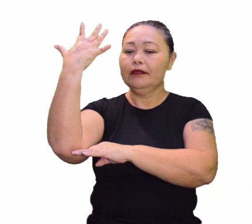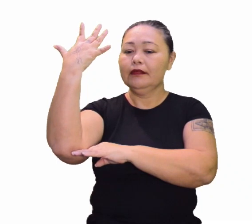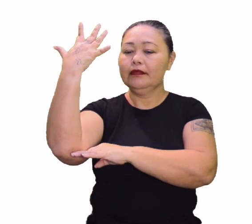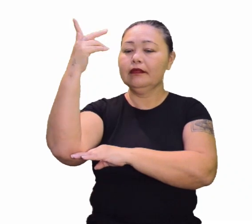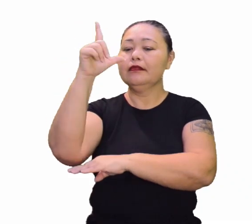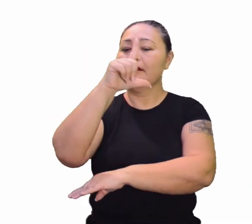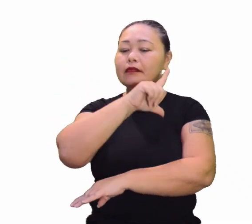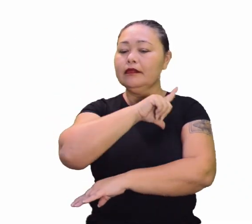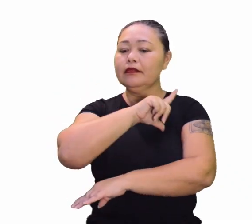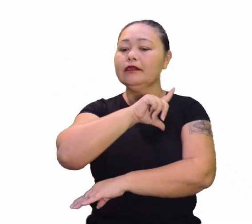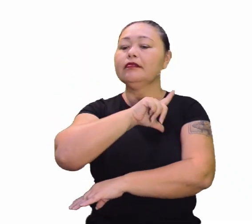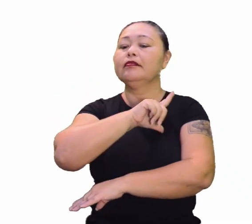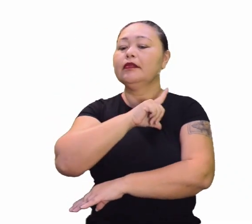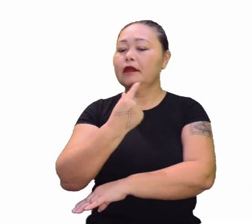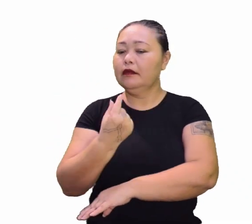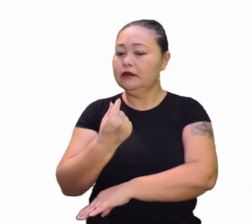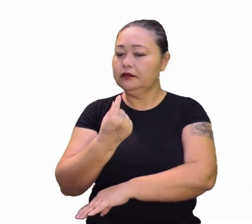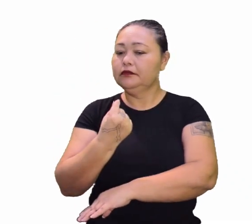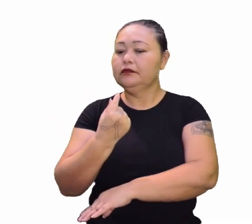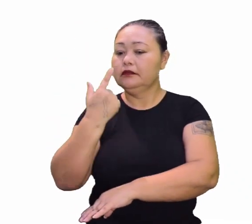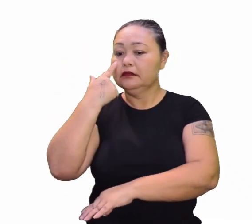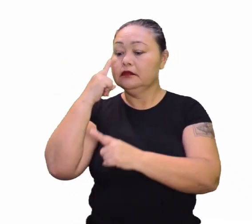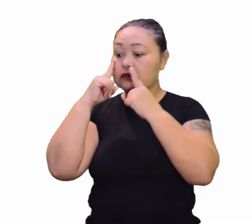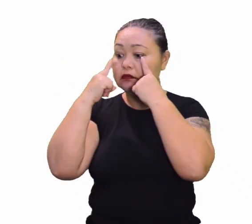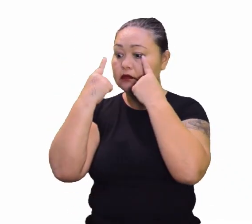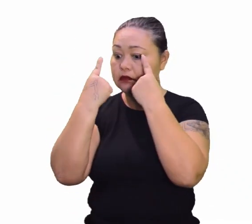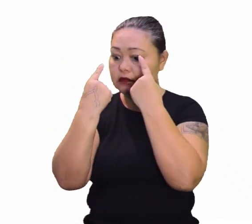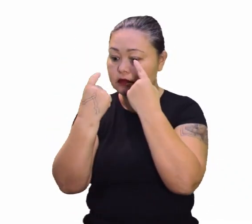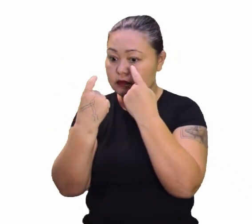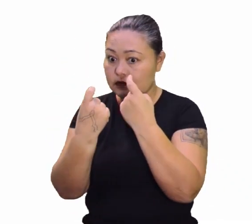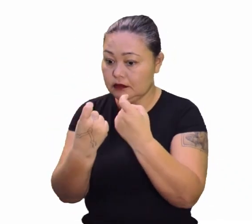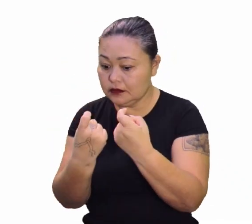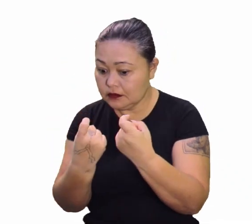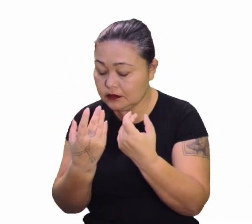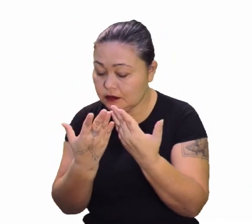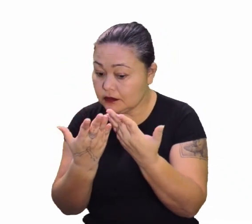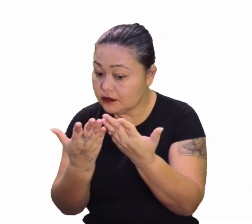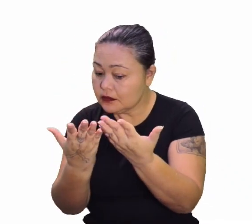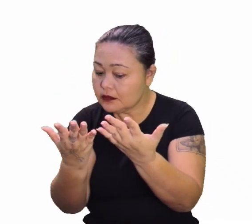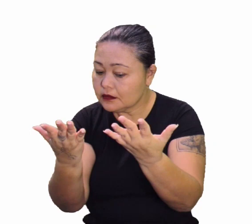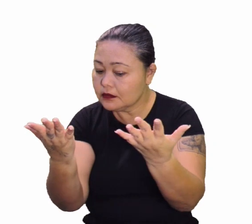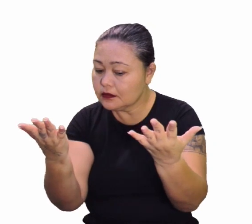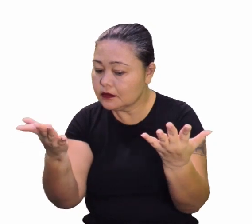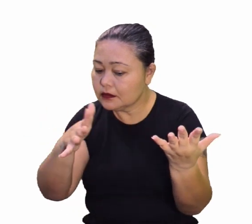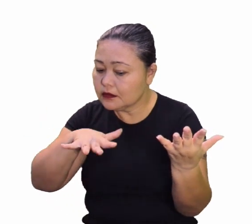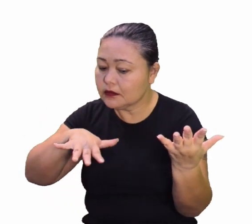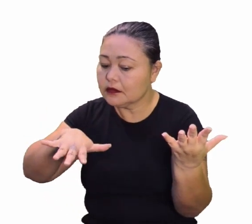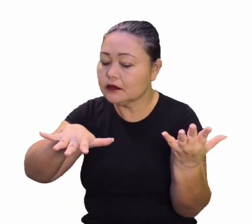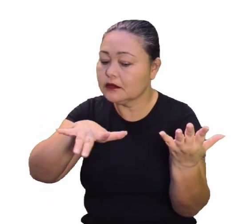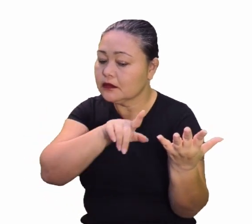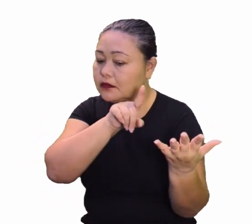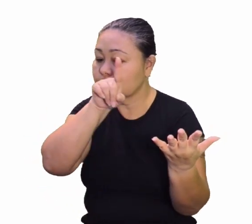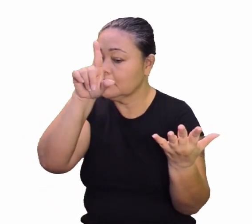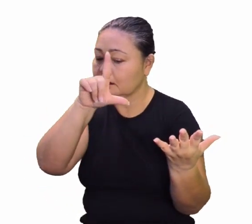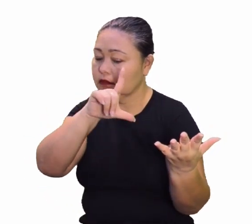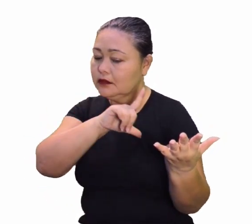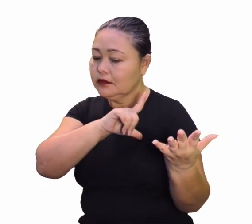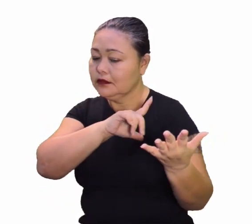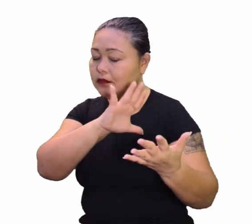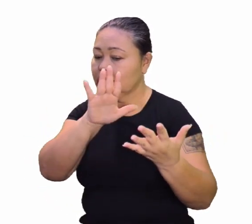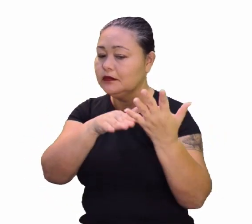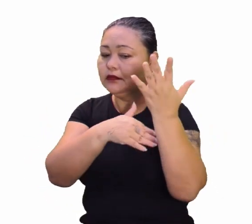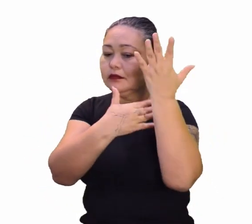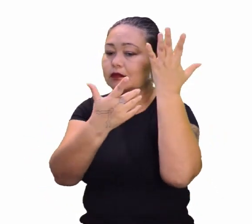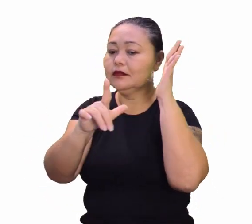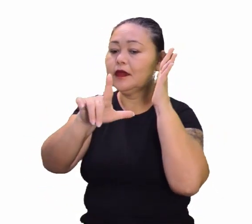grande valor comercial. Desperta interesse? Com certeza. Ah, então... Inclusive, lá tem muita madeira